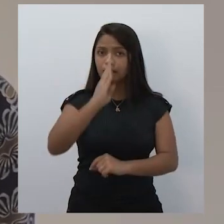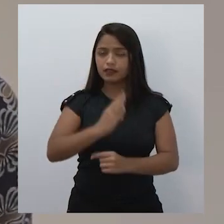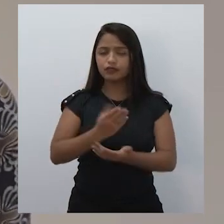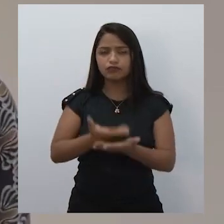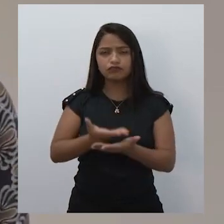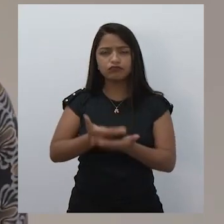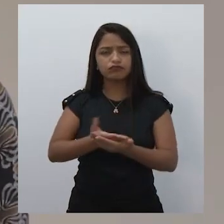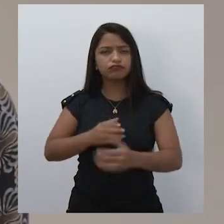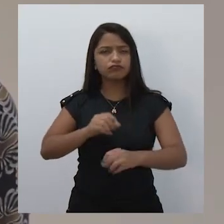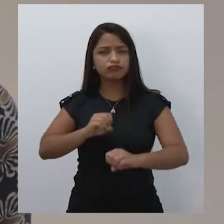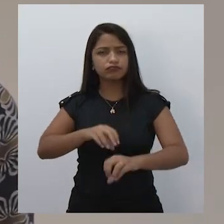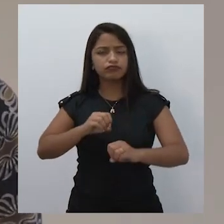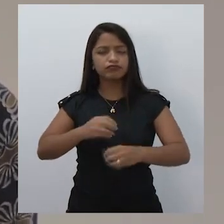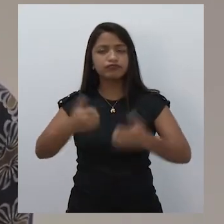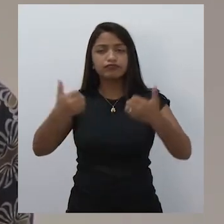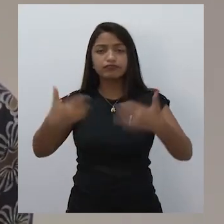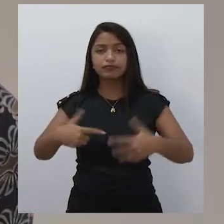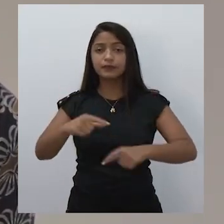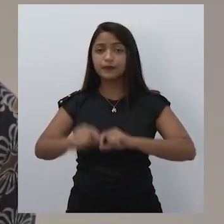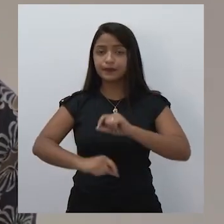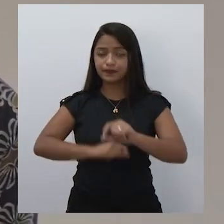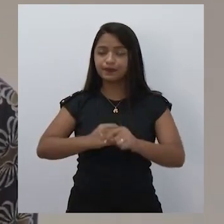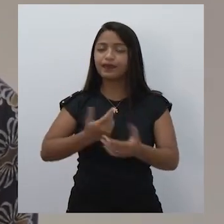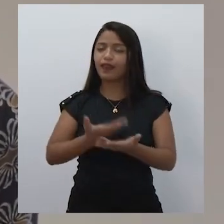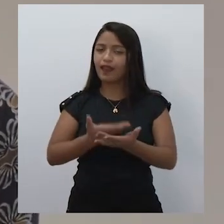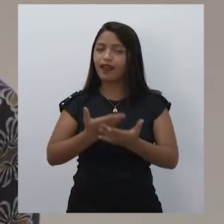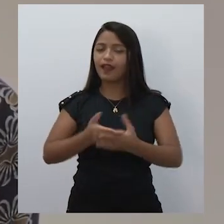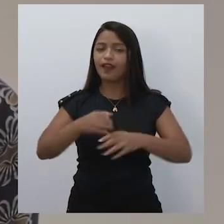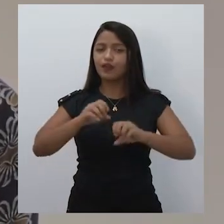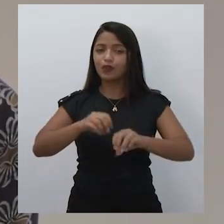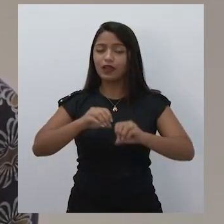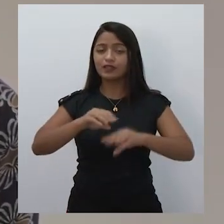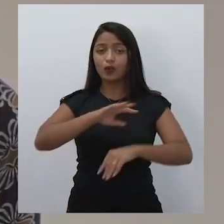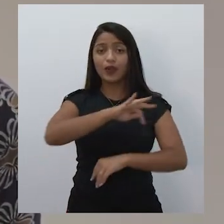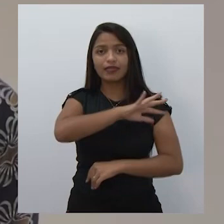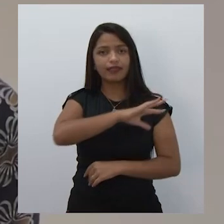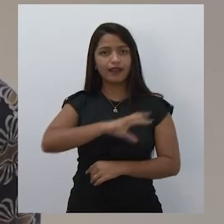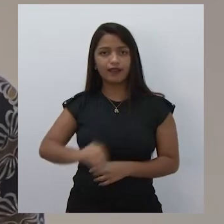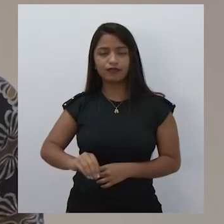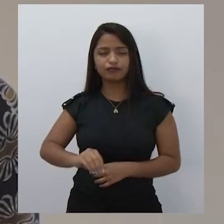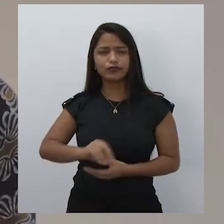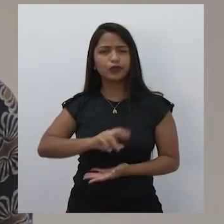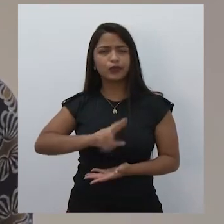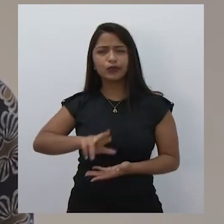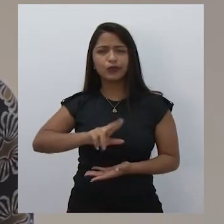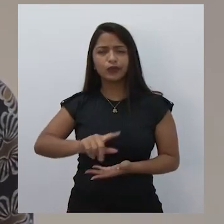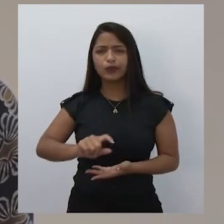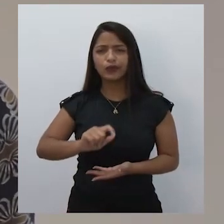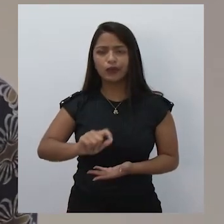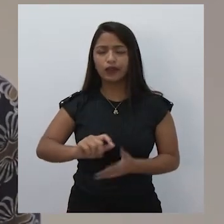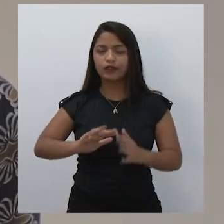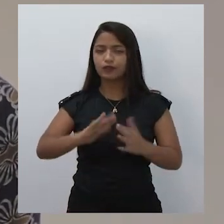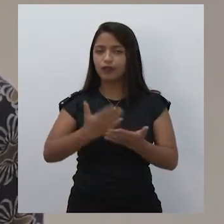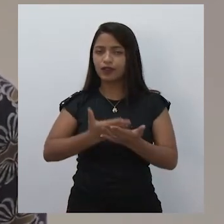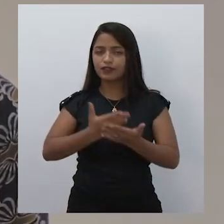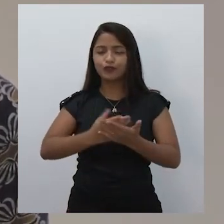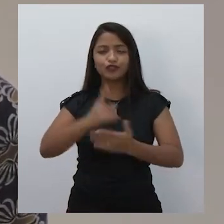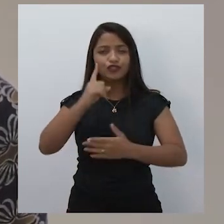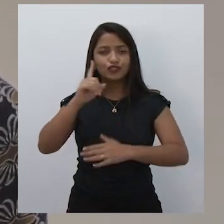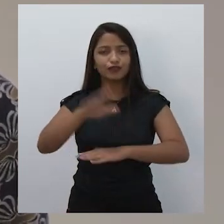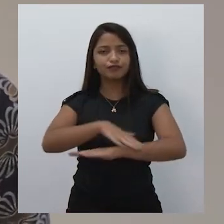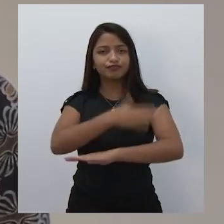concepção do que se chama de educação integral. A gente não está falando com isso de educação em tempo integral, mas